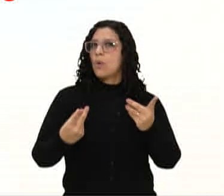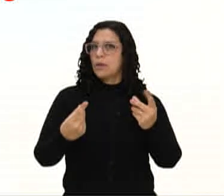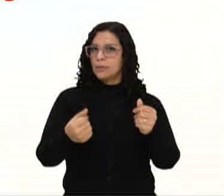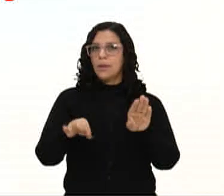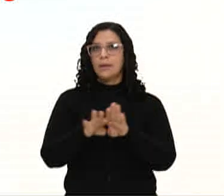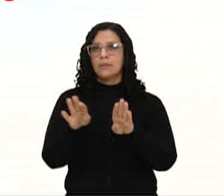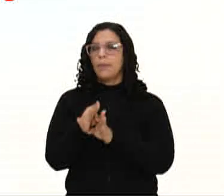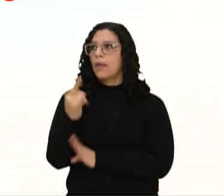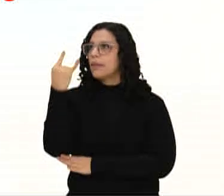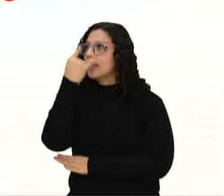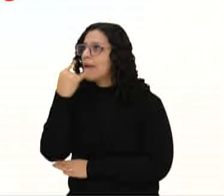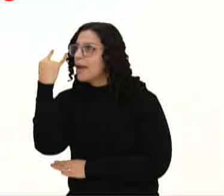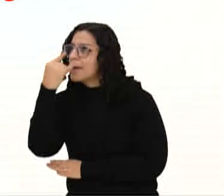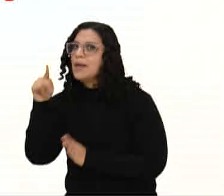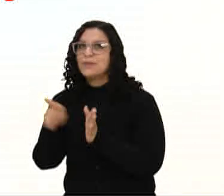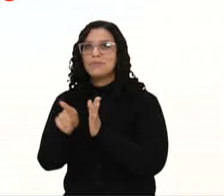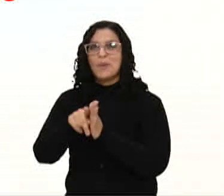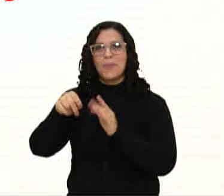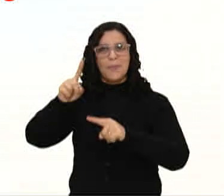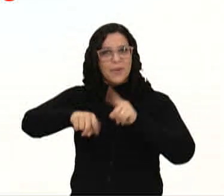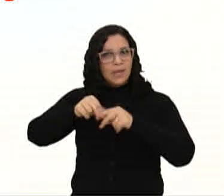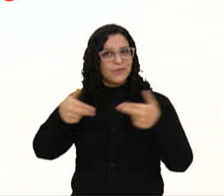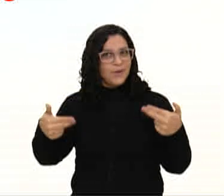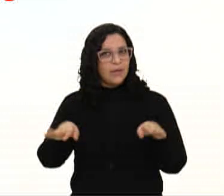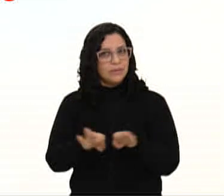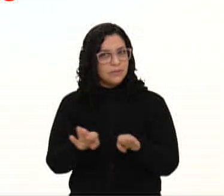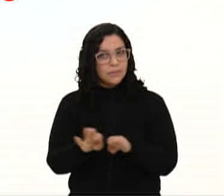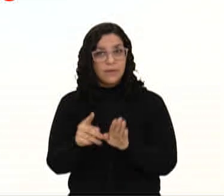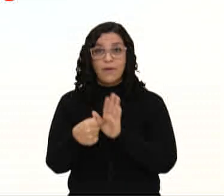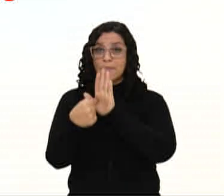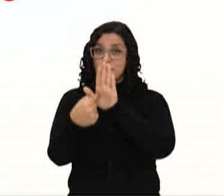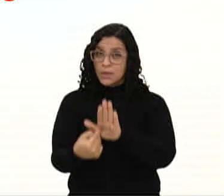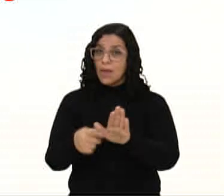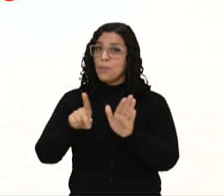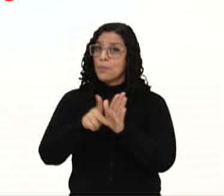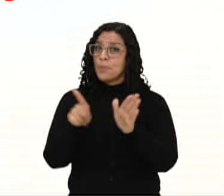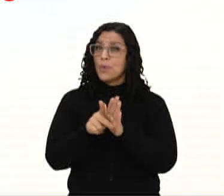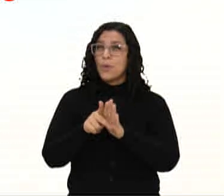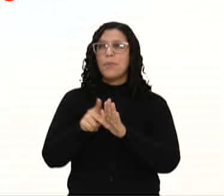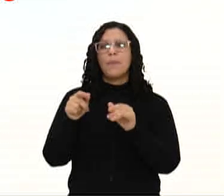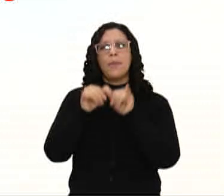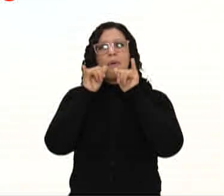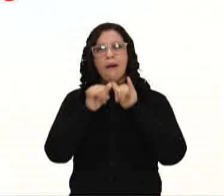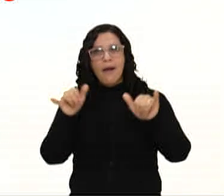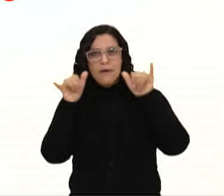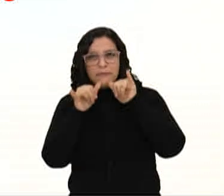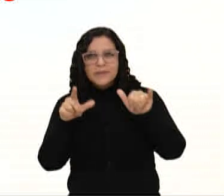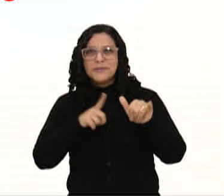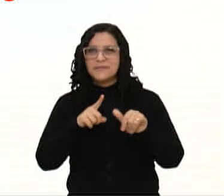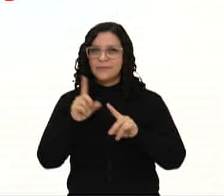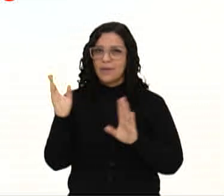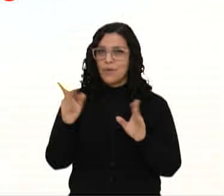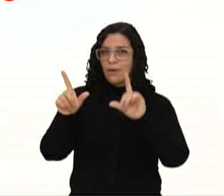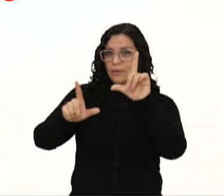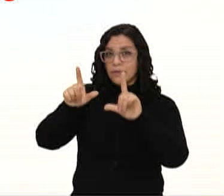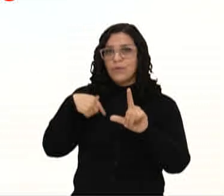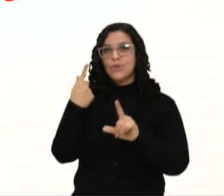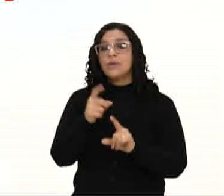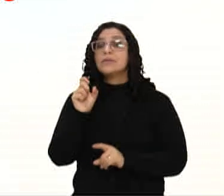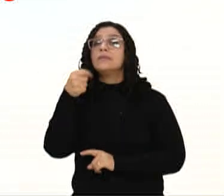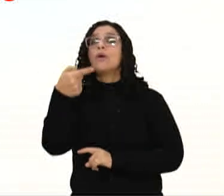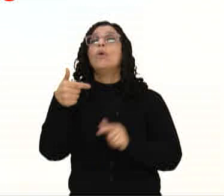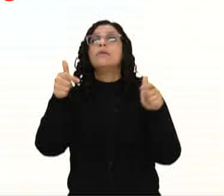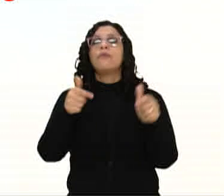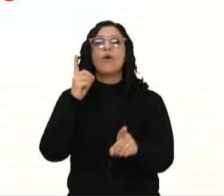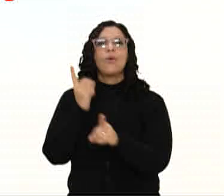os atrativos de diversos produtos exibidos através de comerciais ali, e esses produtos depois vão estar disponíveis